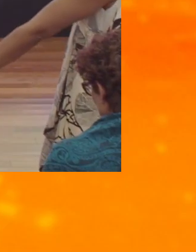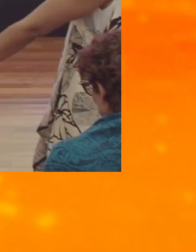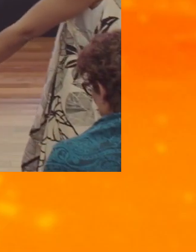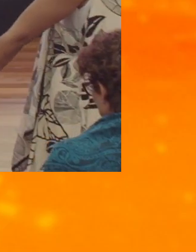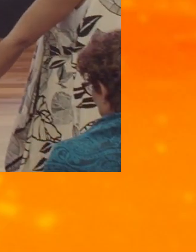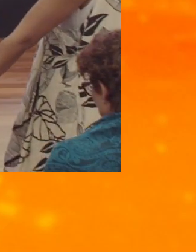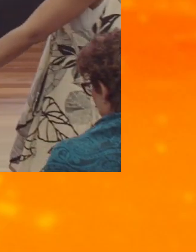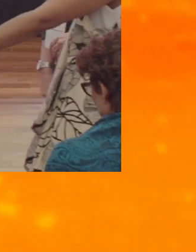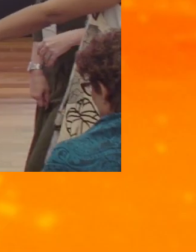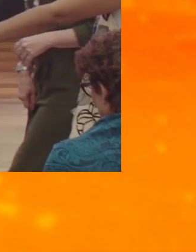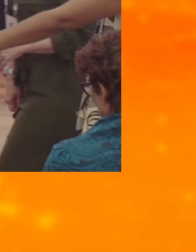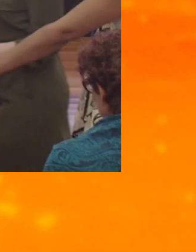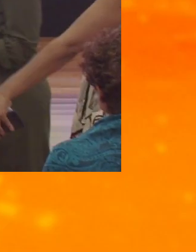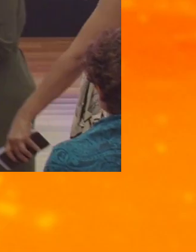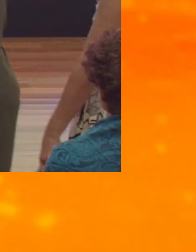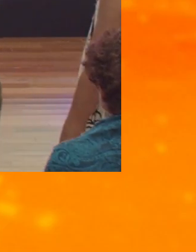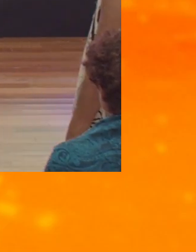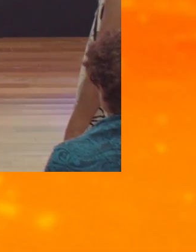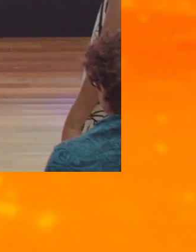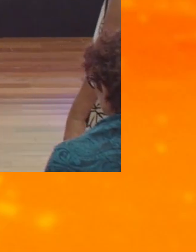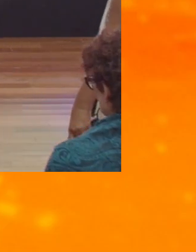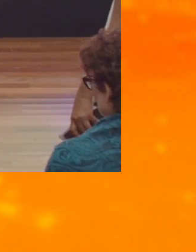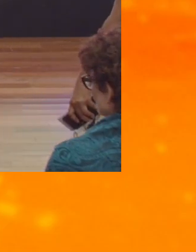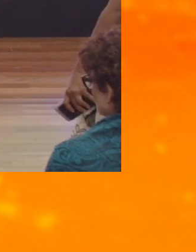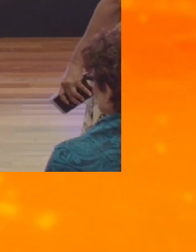E aí pode ficar aqui com elas, pode sentar.